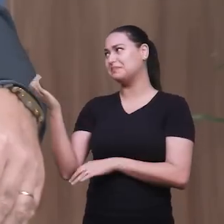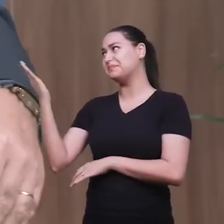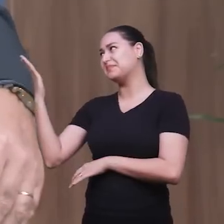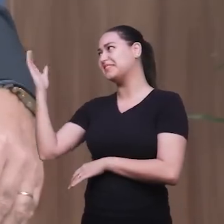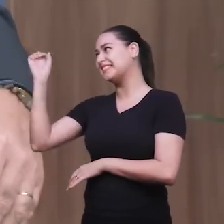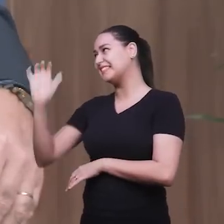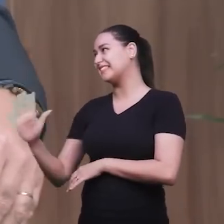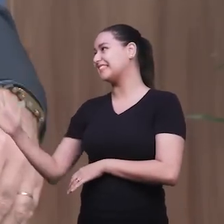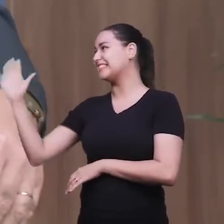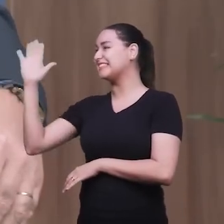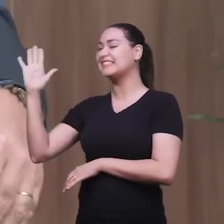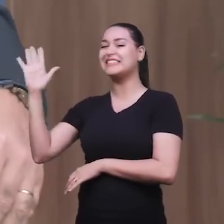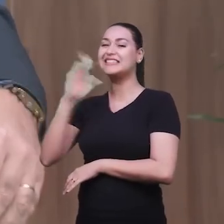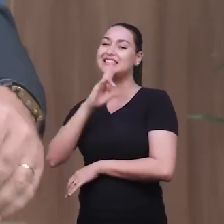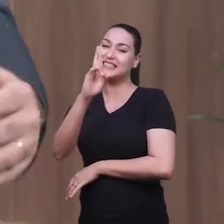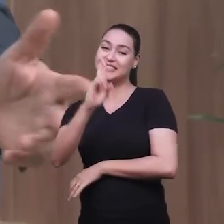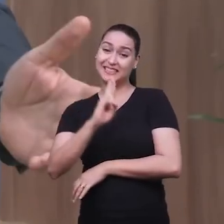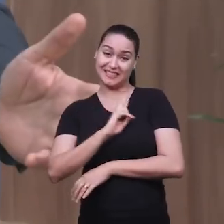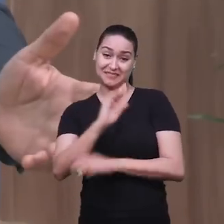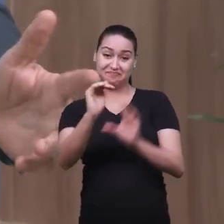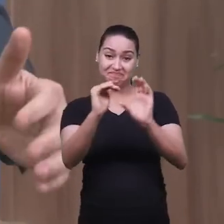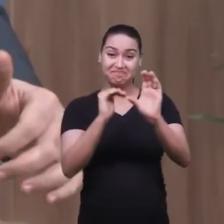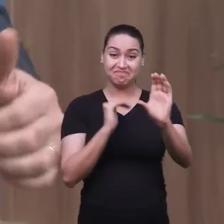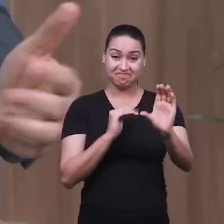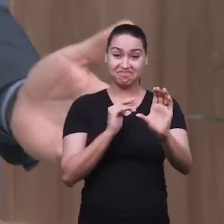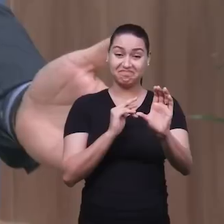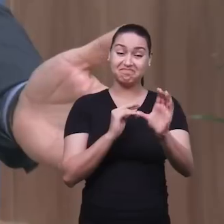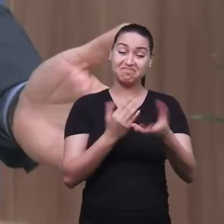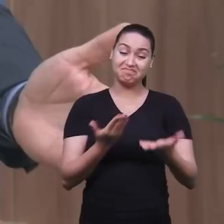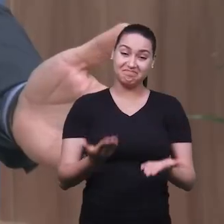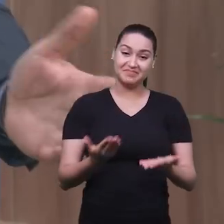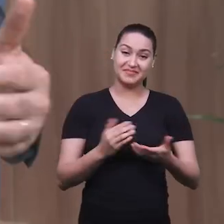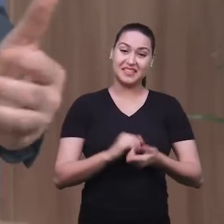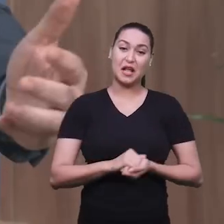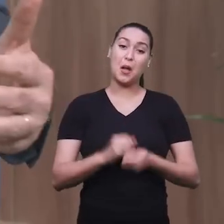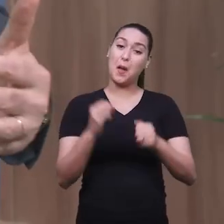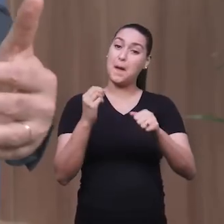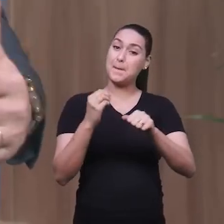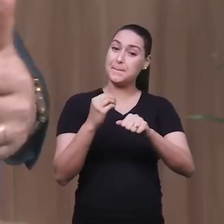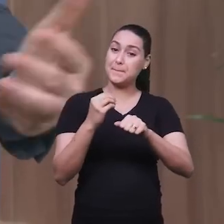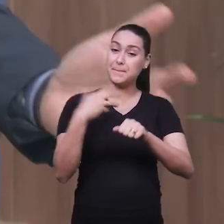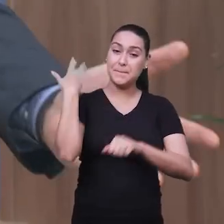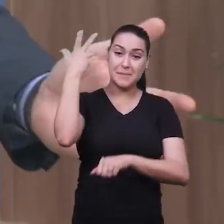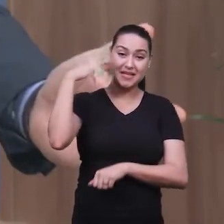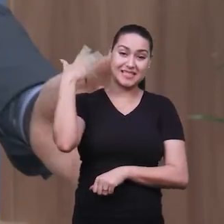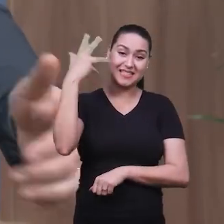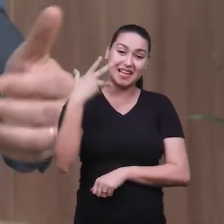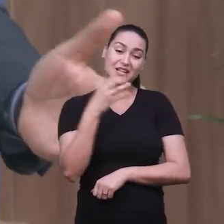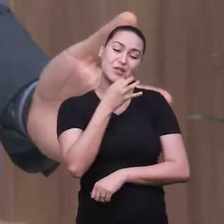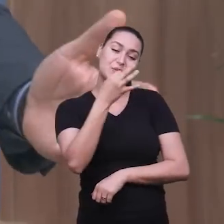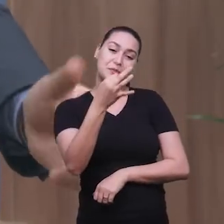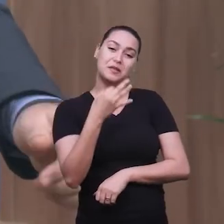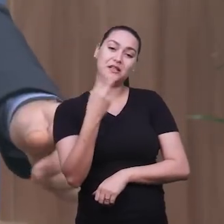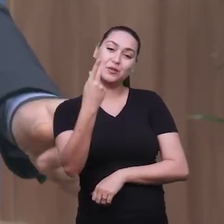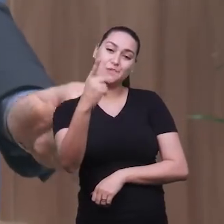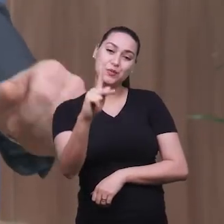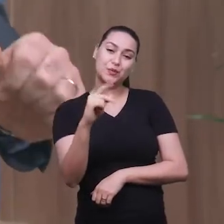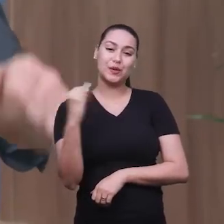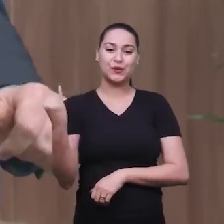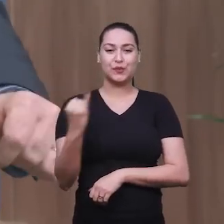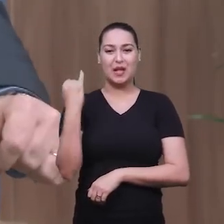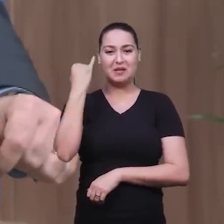é só apontar a câmera do celular para o QR Code e responder ou enviar uma resposta, uma mensagem, né, uma participação